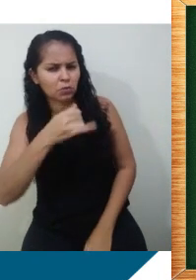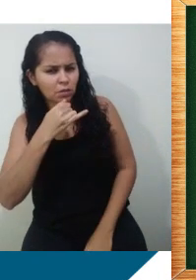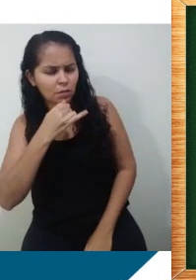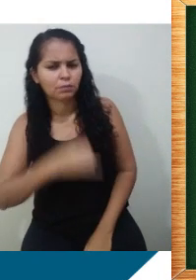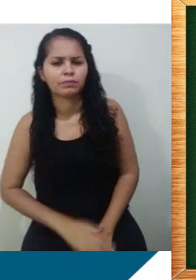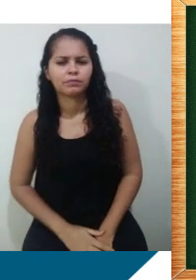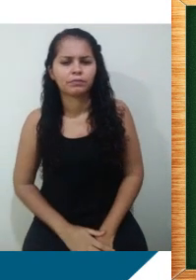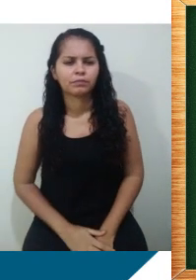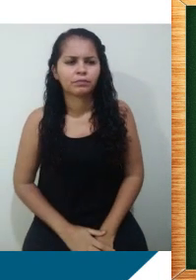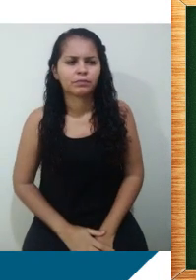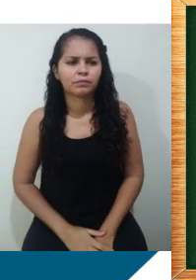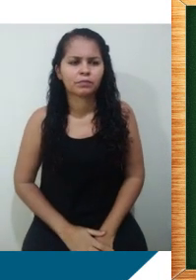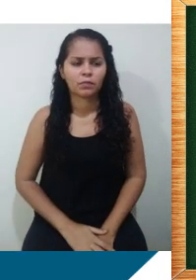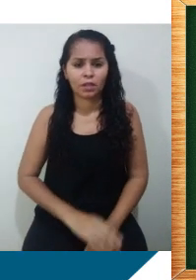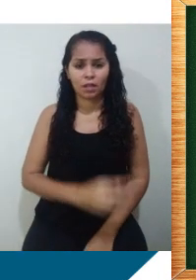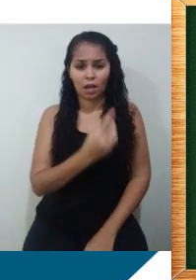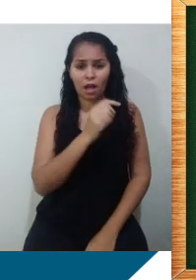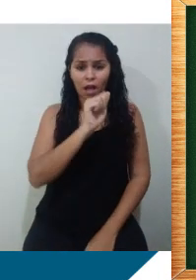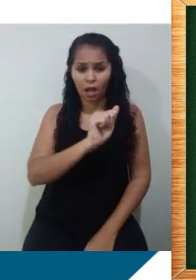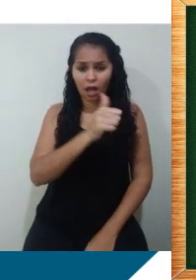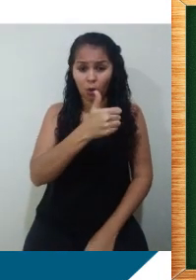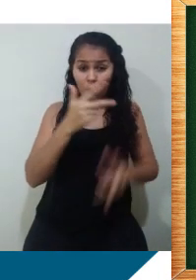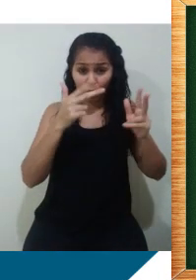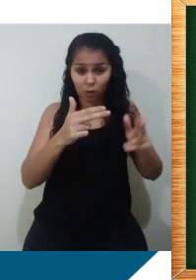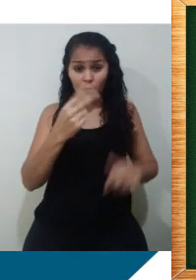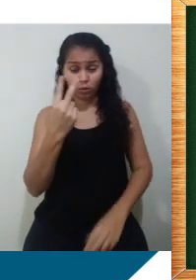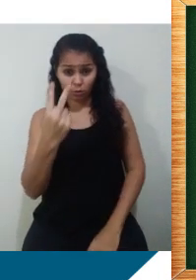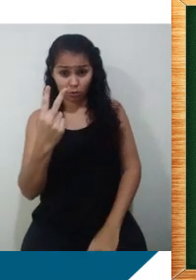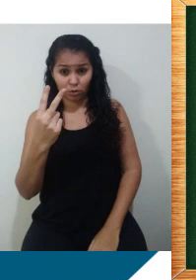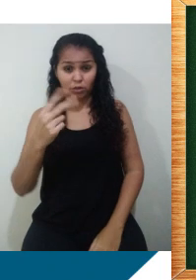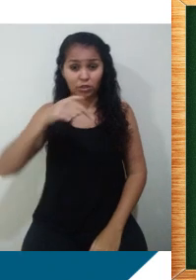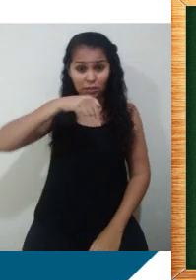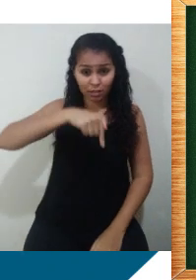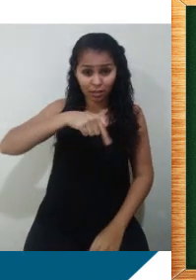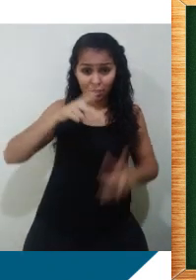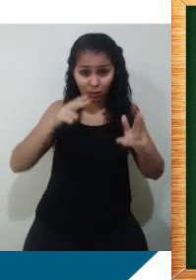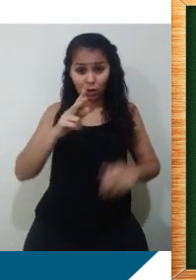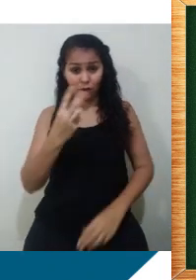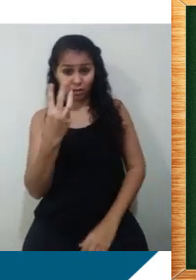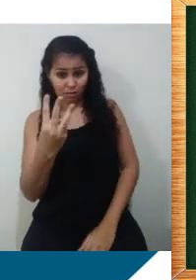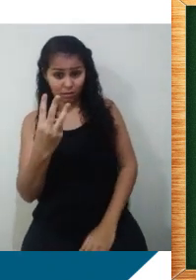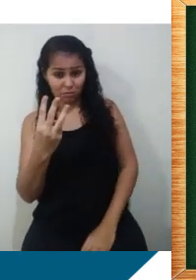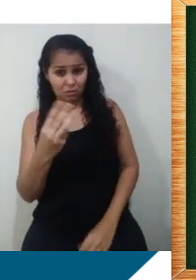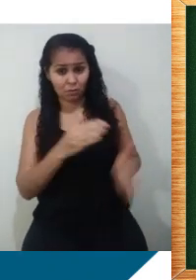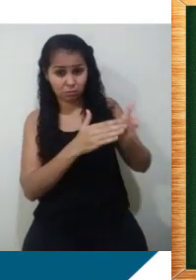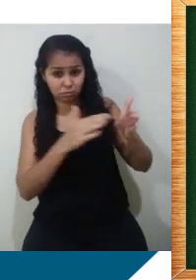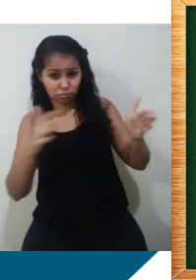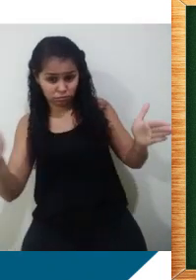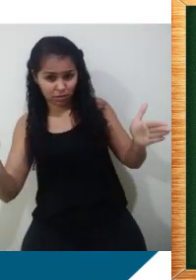igual a 2 e Q igual a 3, vamos determinar esta sequência, onde o primeiro termo é igual a